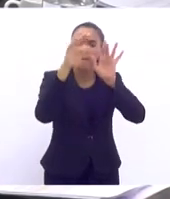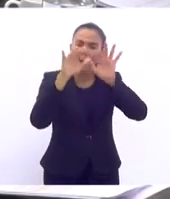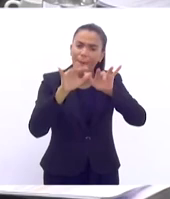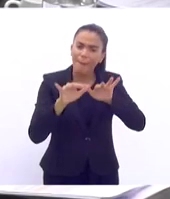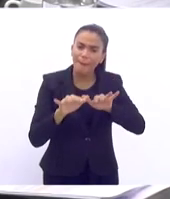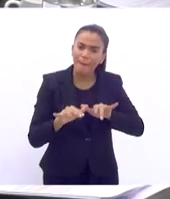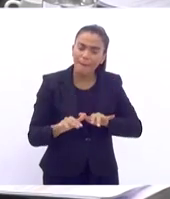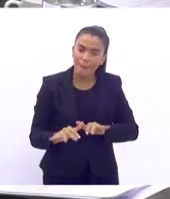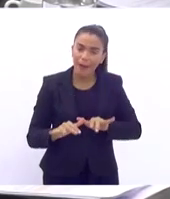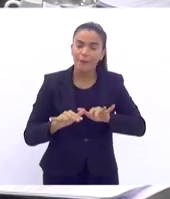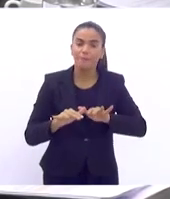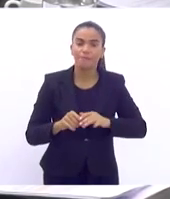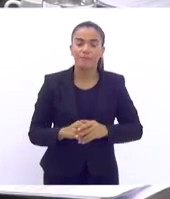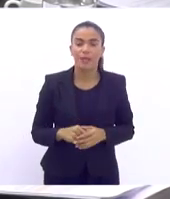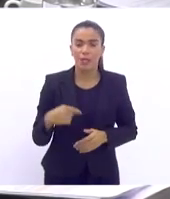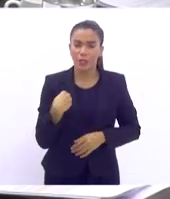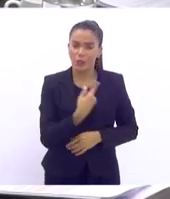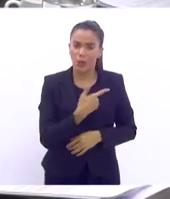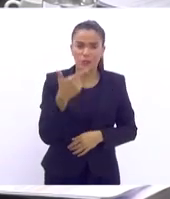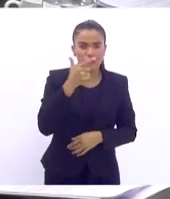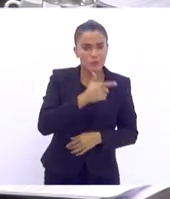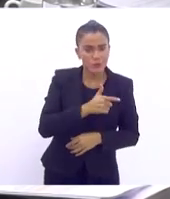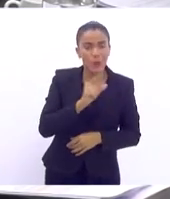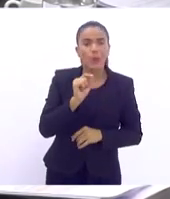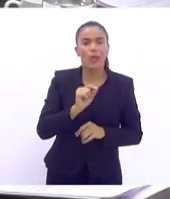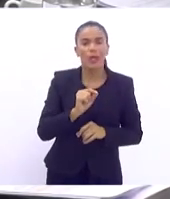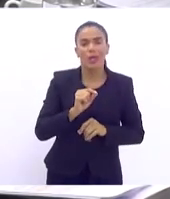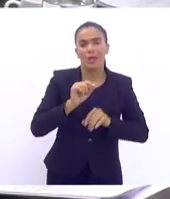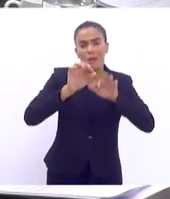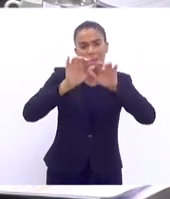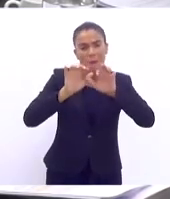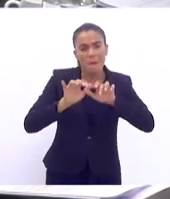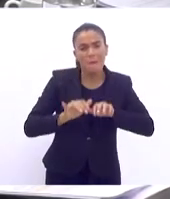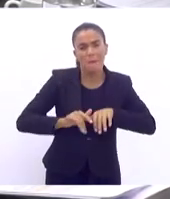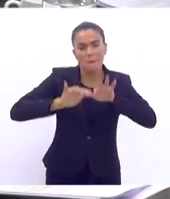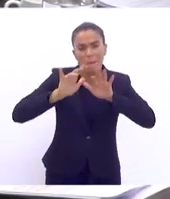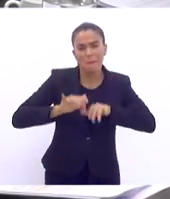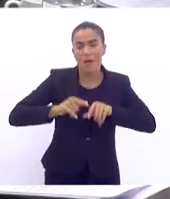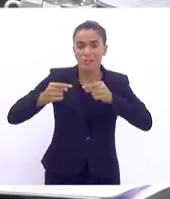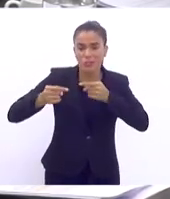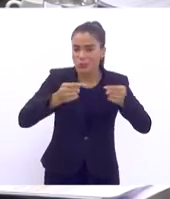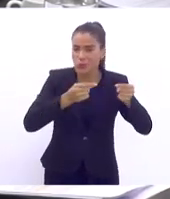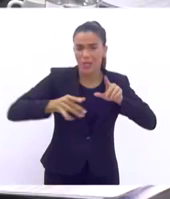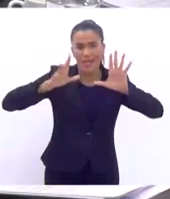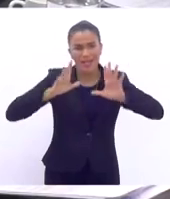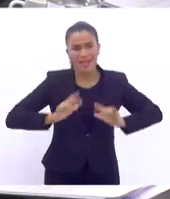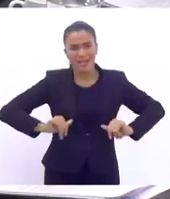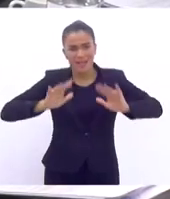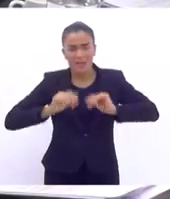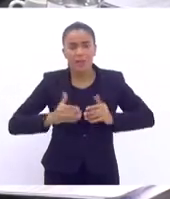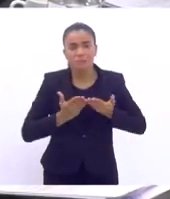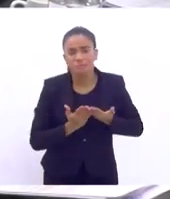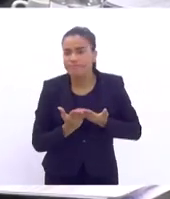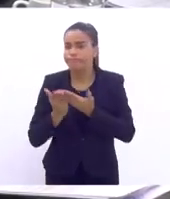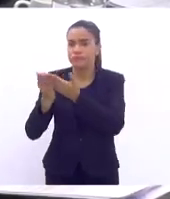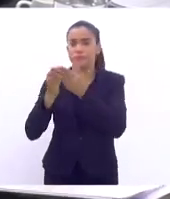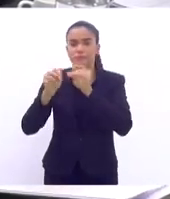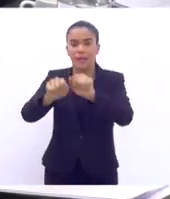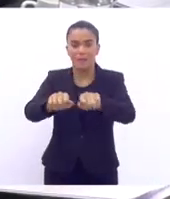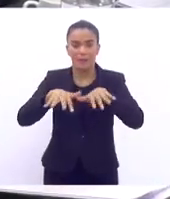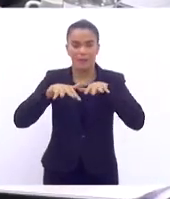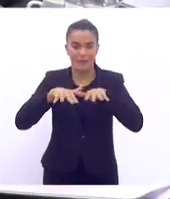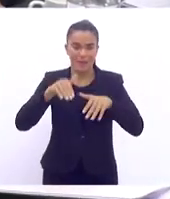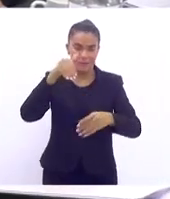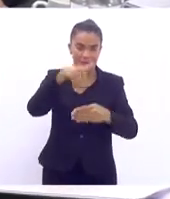portanto a gente já conseguiria Sanear o processo aqui o suficiente para já mandá-lo para plenário Então